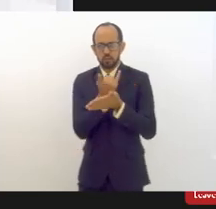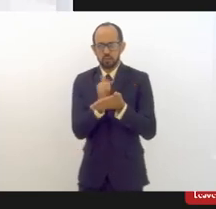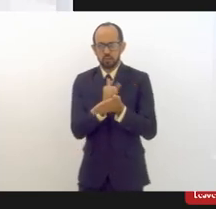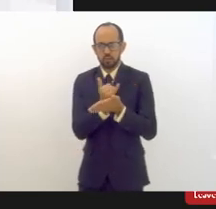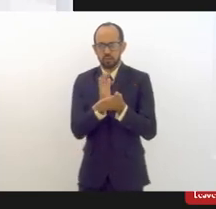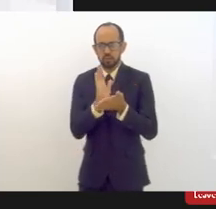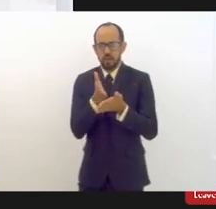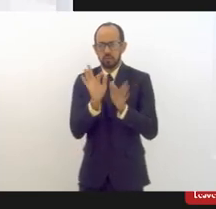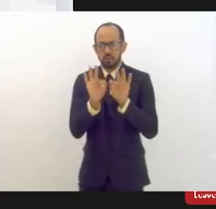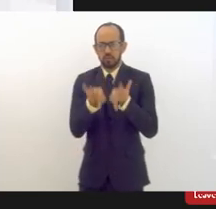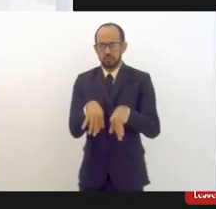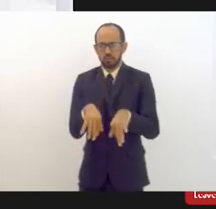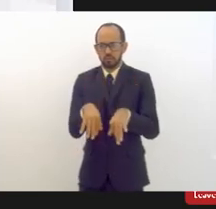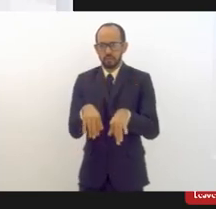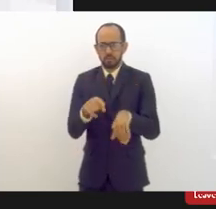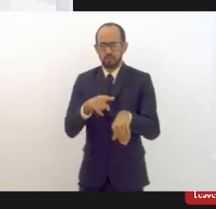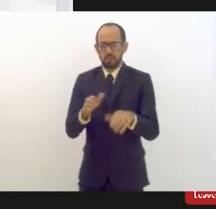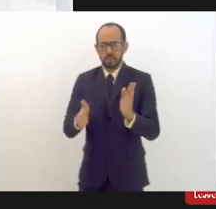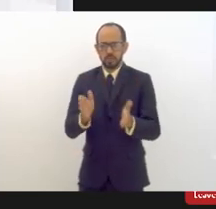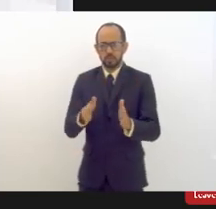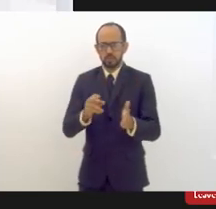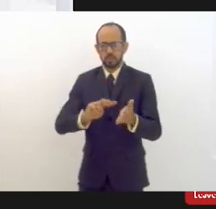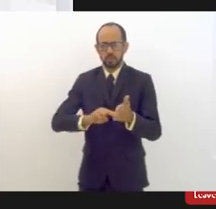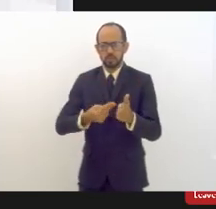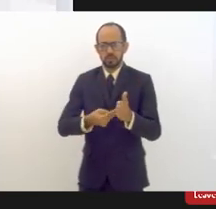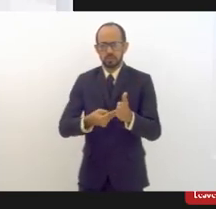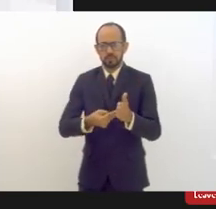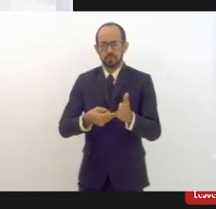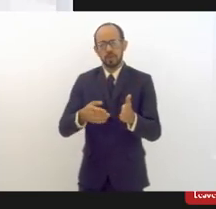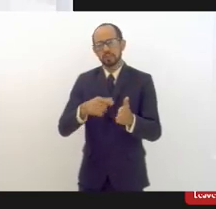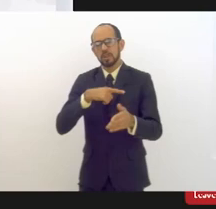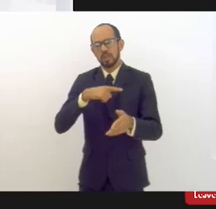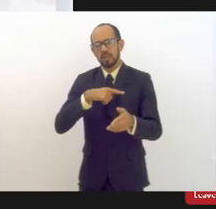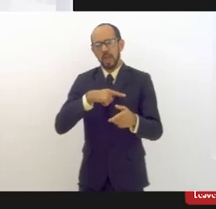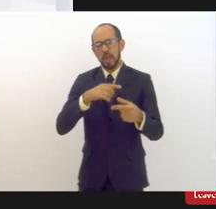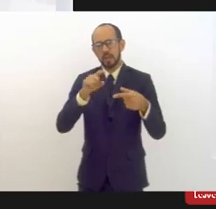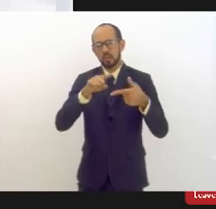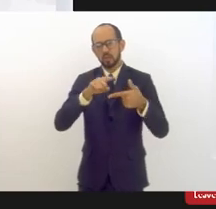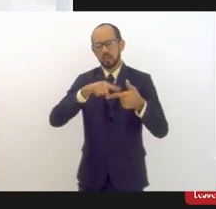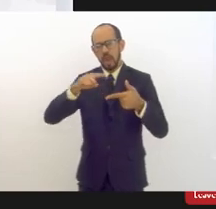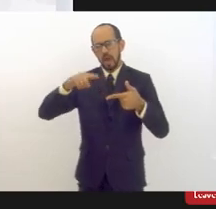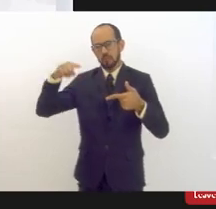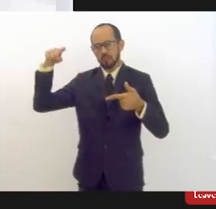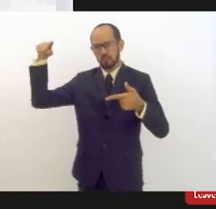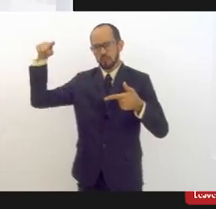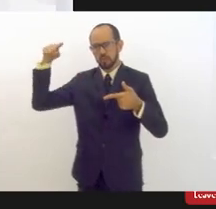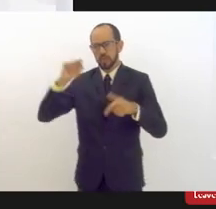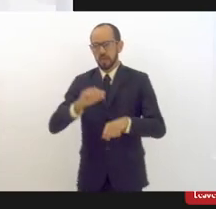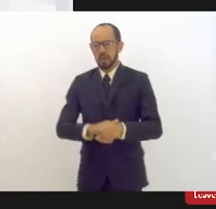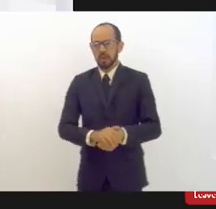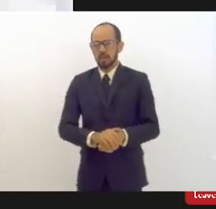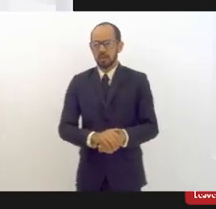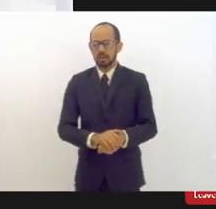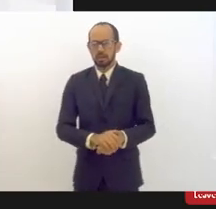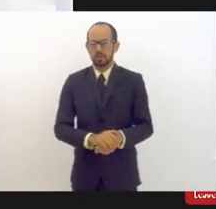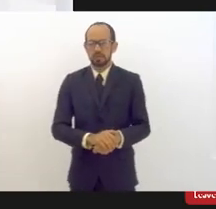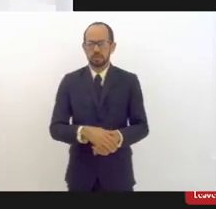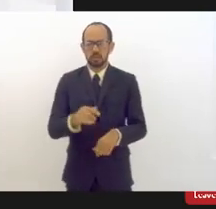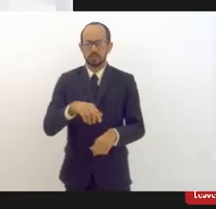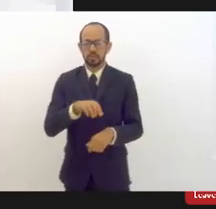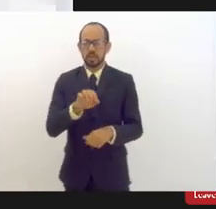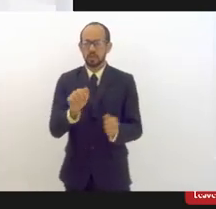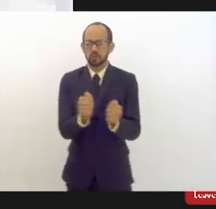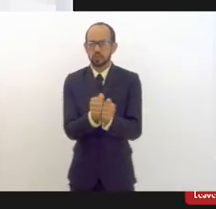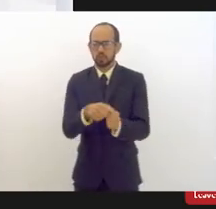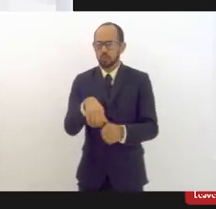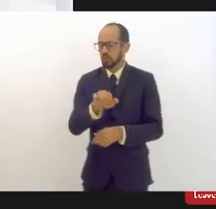período de renovação, e aí a gente traz uma linha histórica, né? Estou aqui com o Eduardo, que é o coordenador do Censo